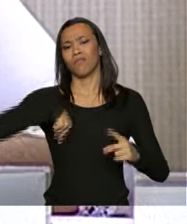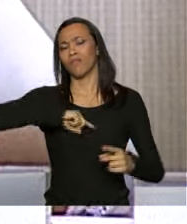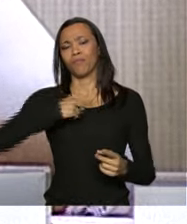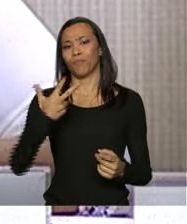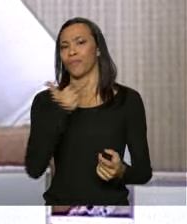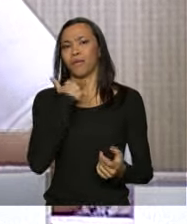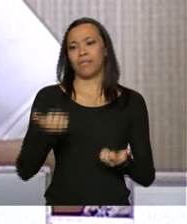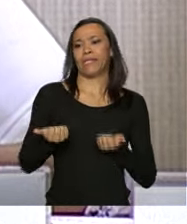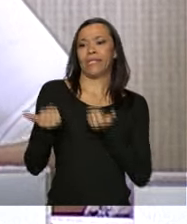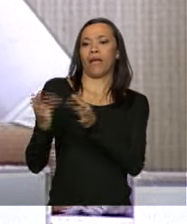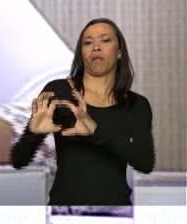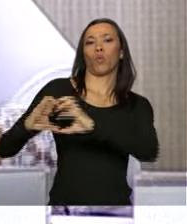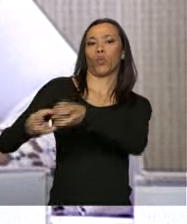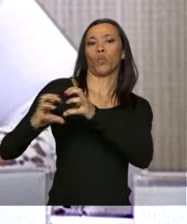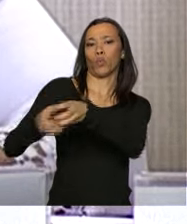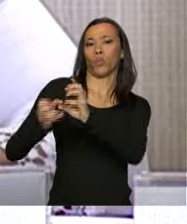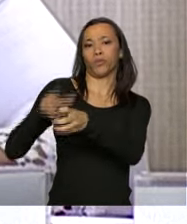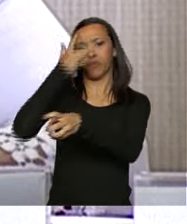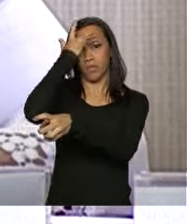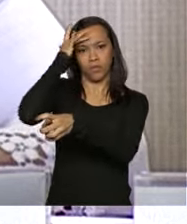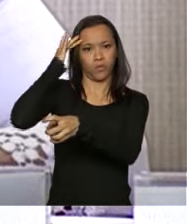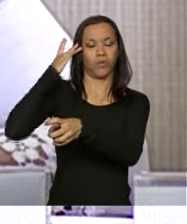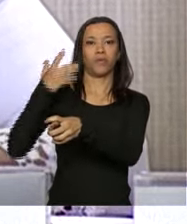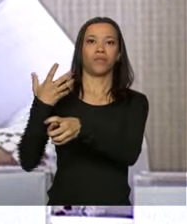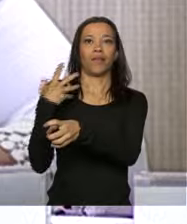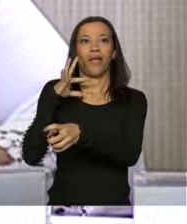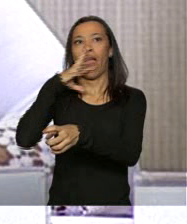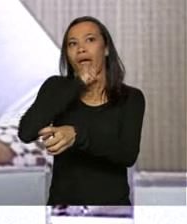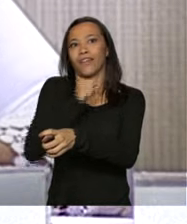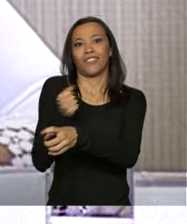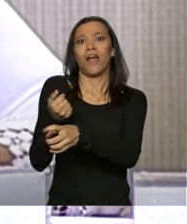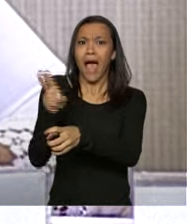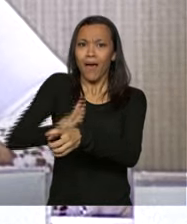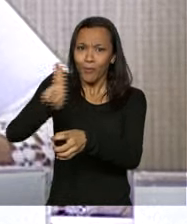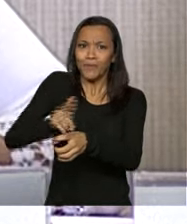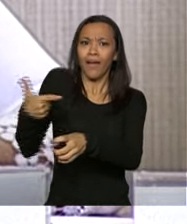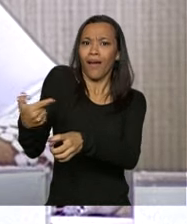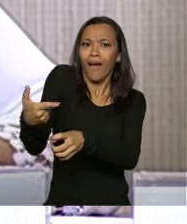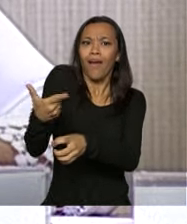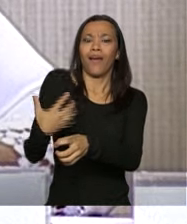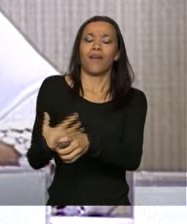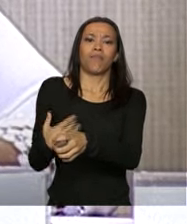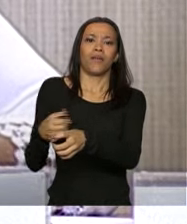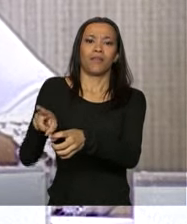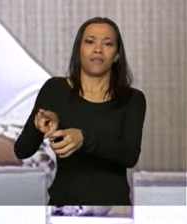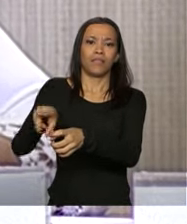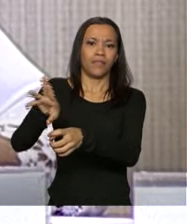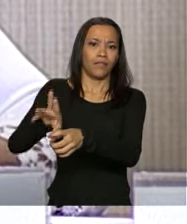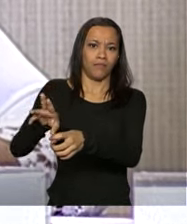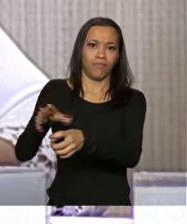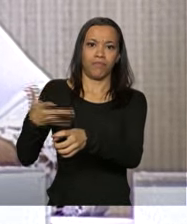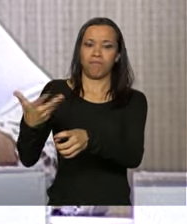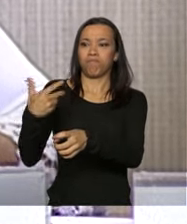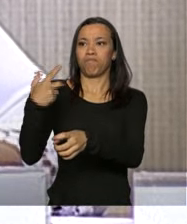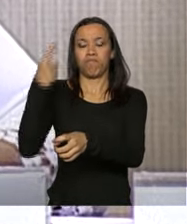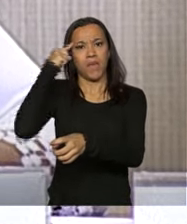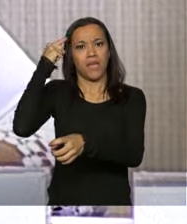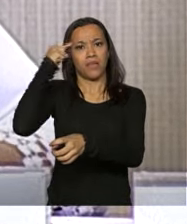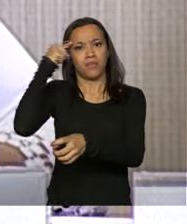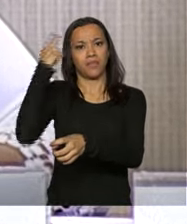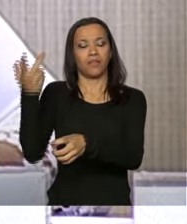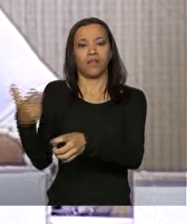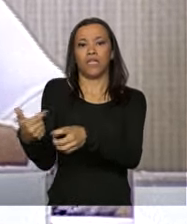isso na mão daqueles que defendem o armamento, que defendem as grandes corporações de segurança